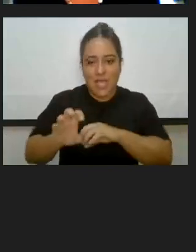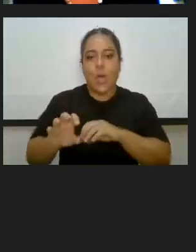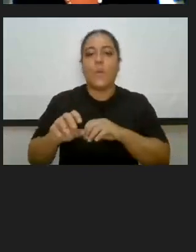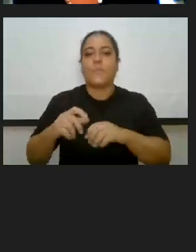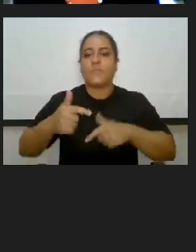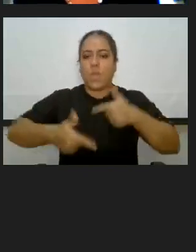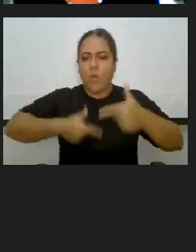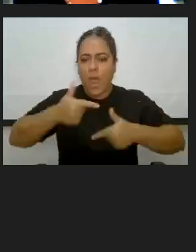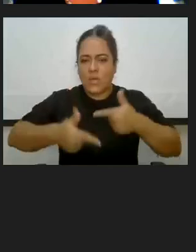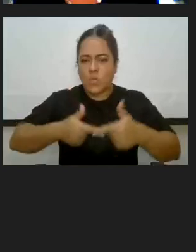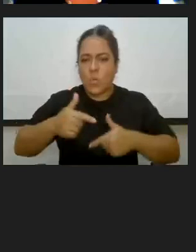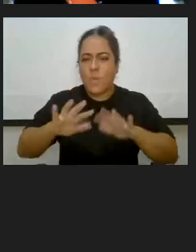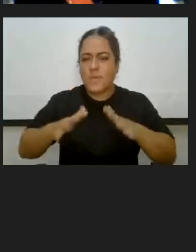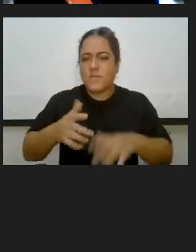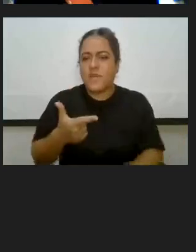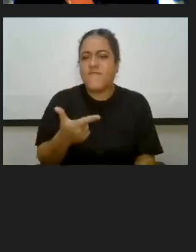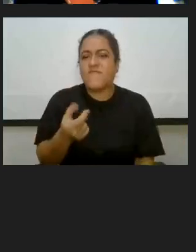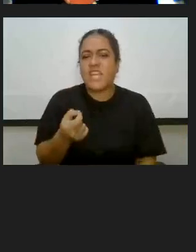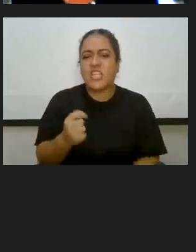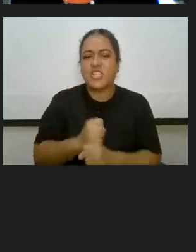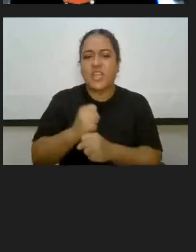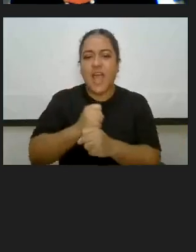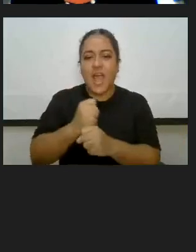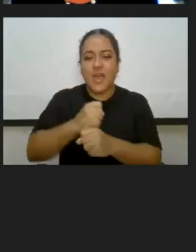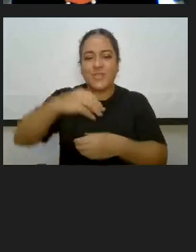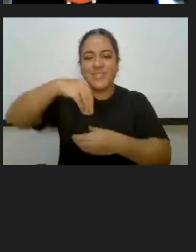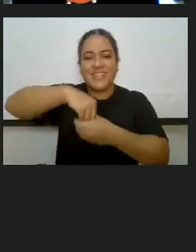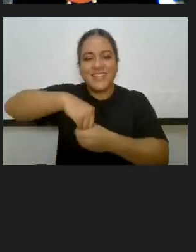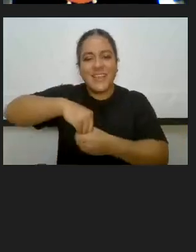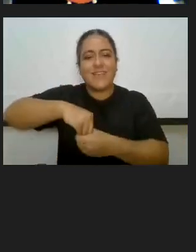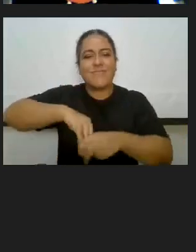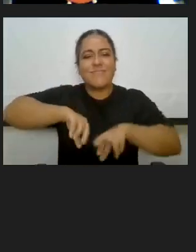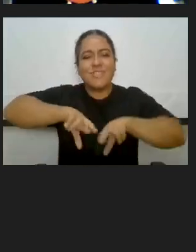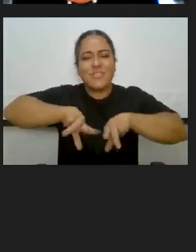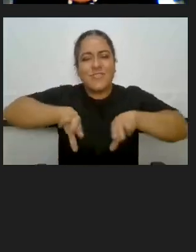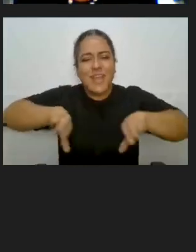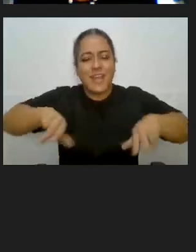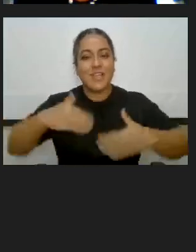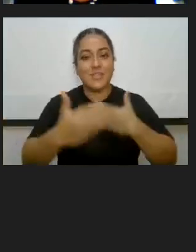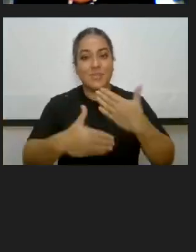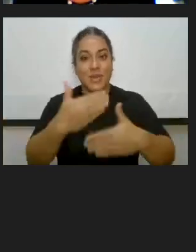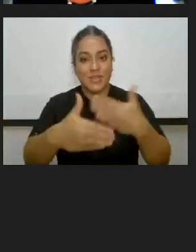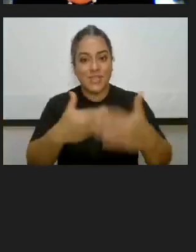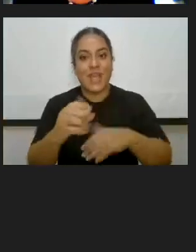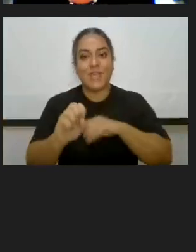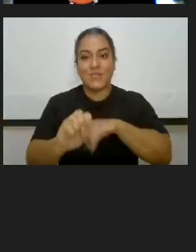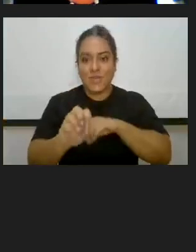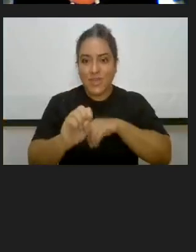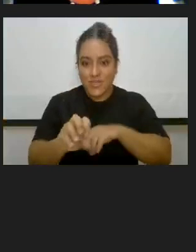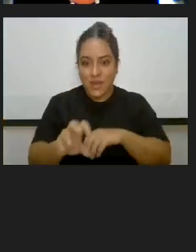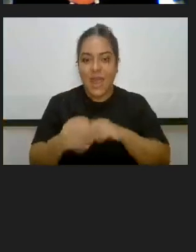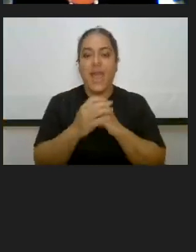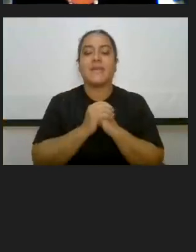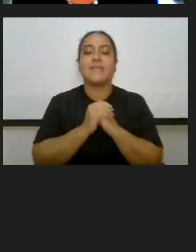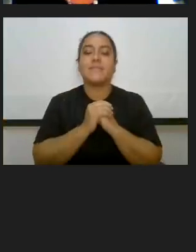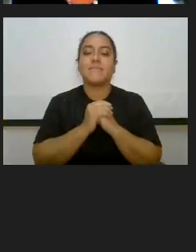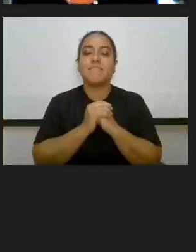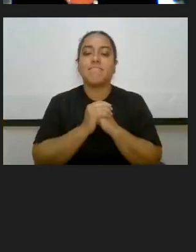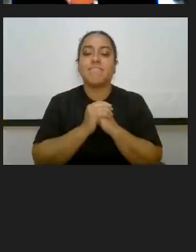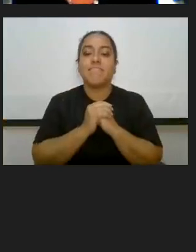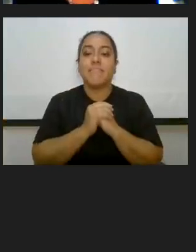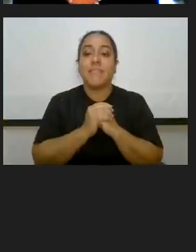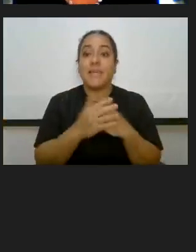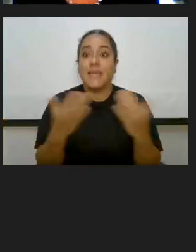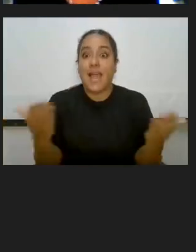há mais de 20 anos dentro de diferentes processos educativos e que